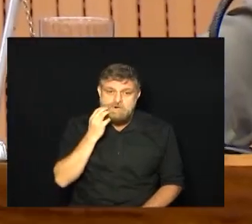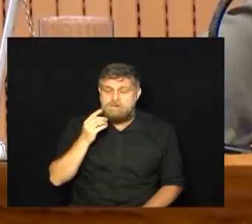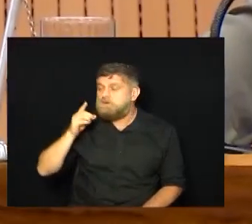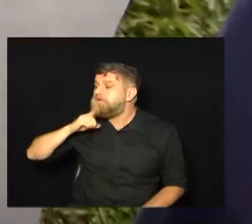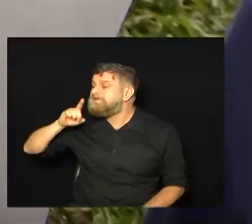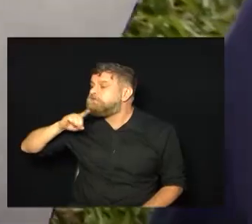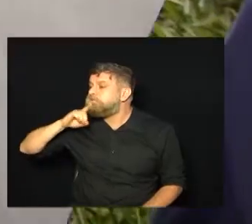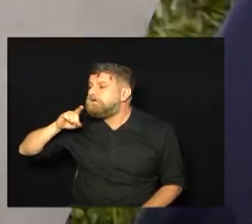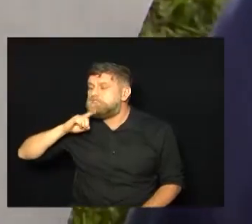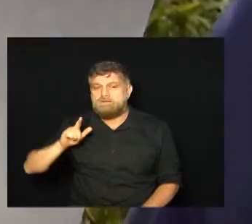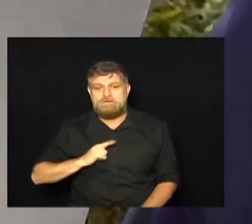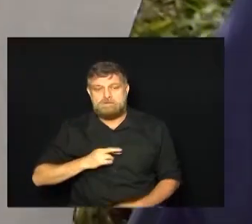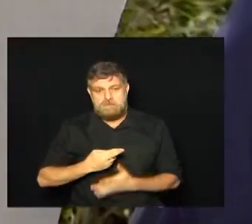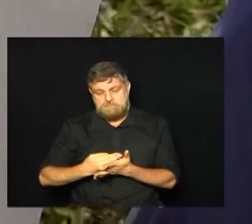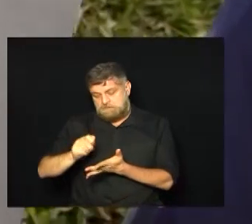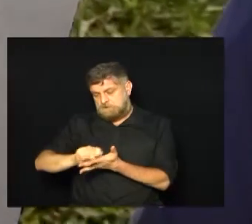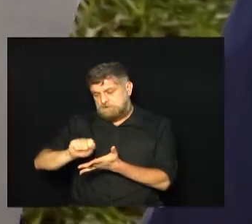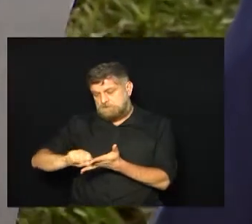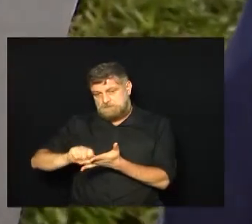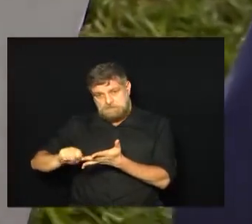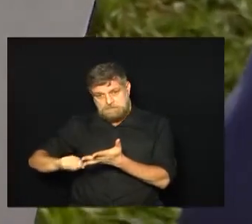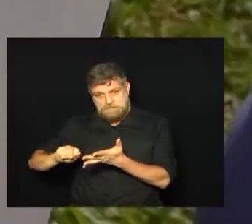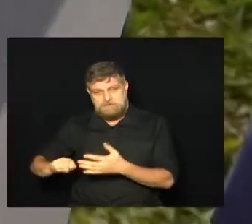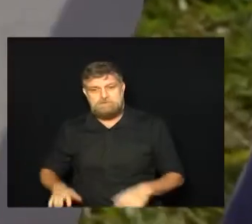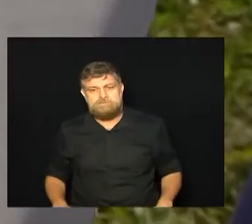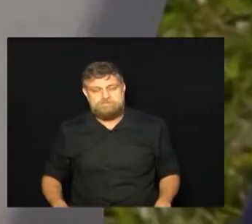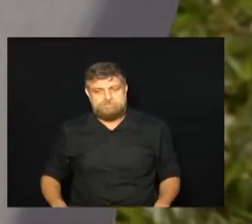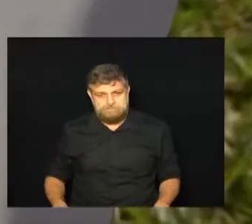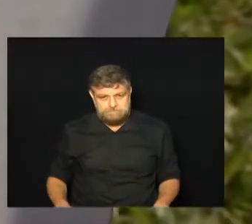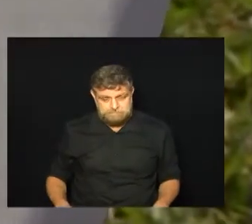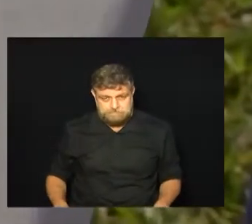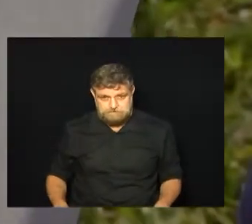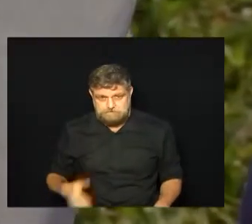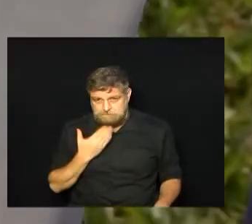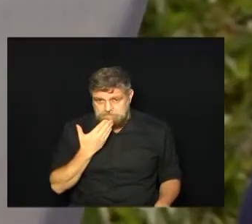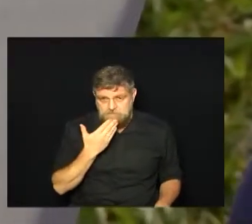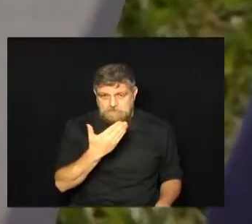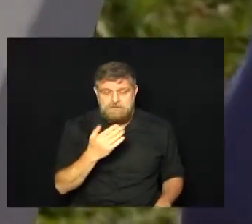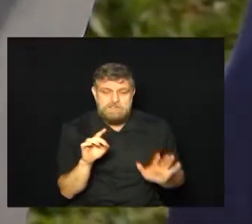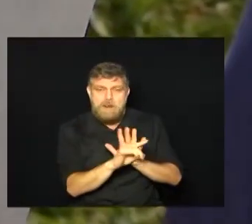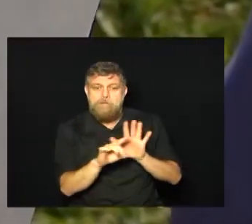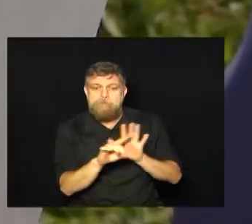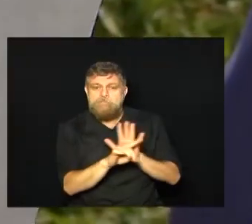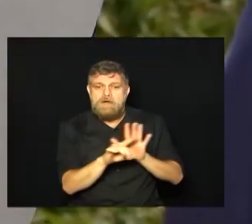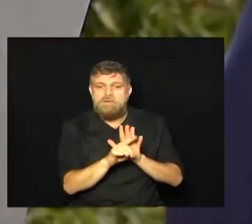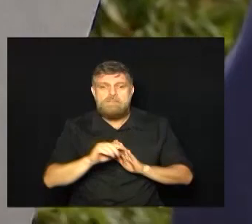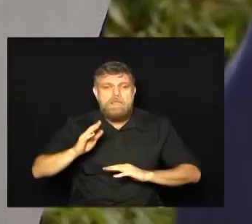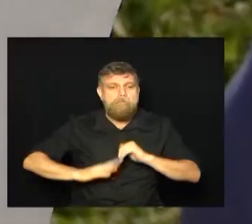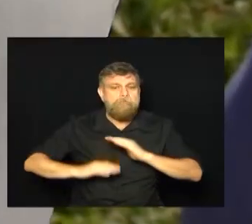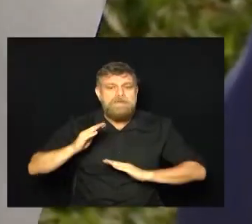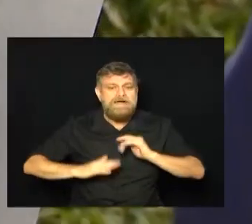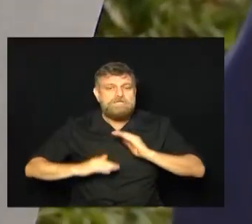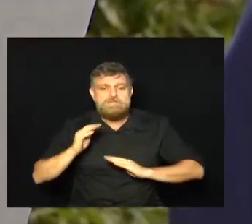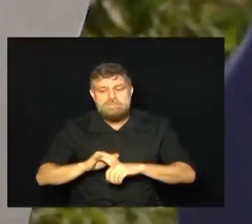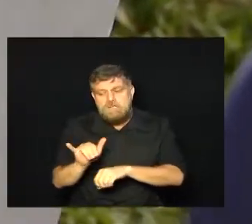Eduardo Magoga, o requerimento 1306 de 2021 pede informações sobre providências